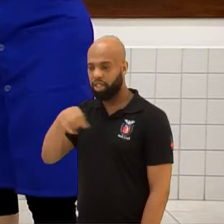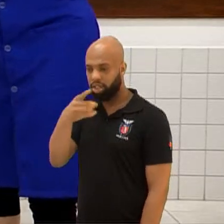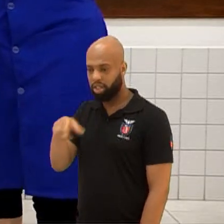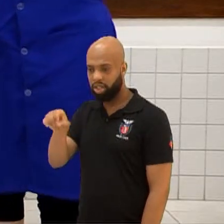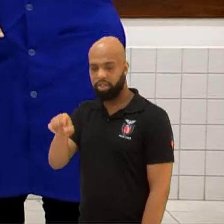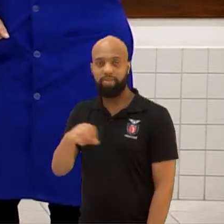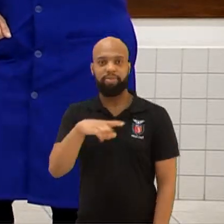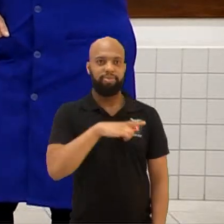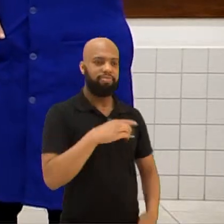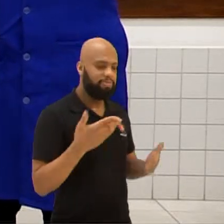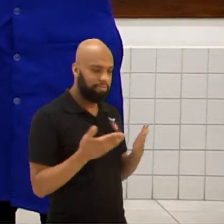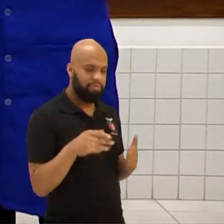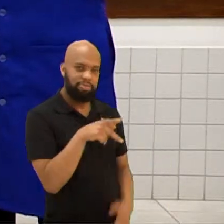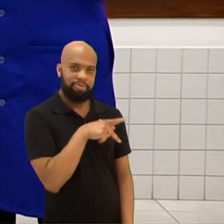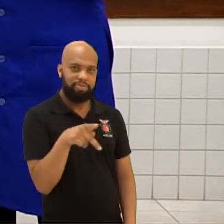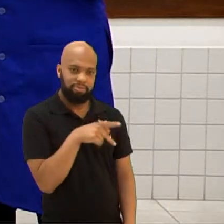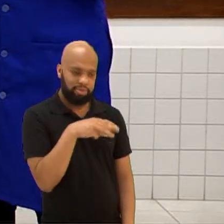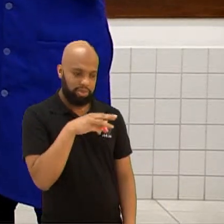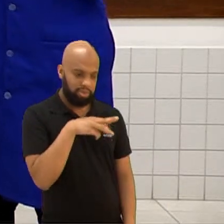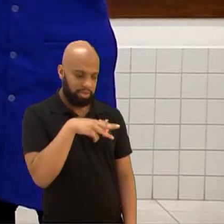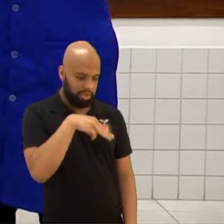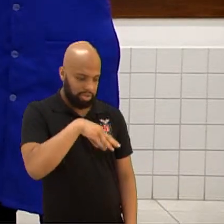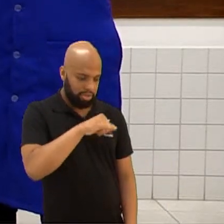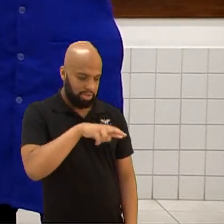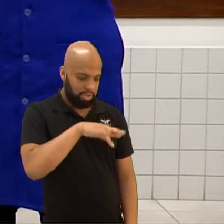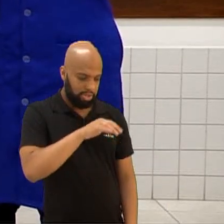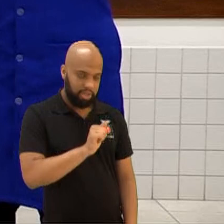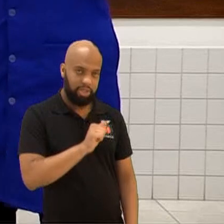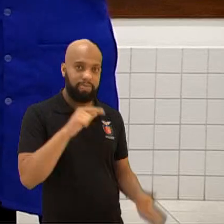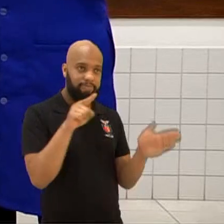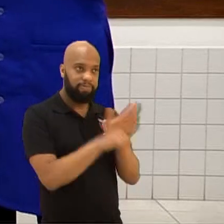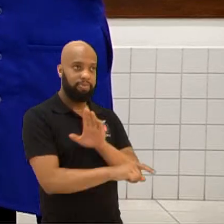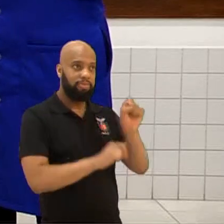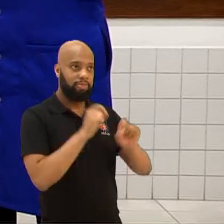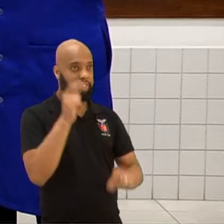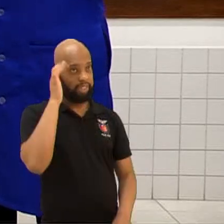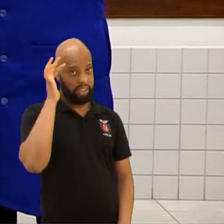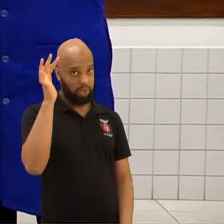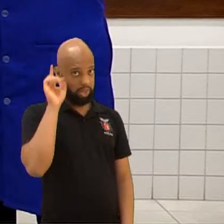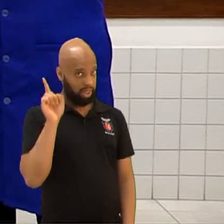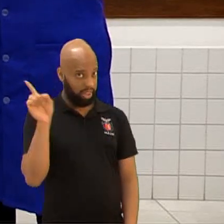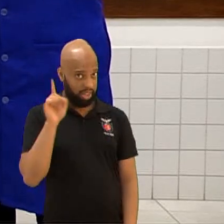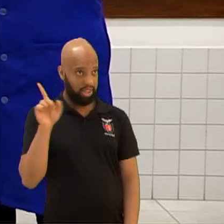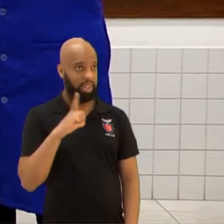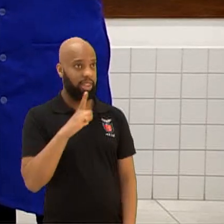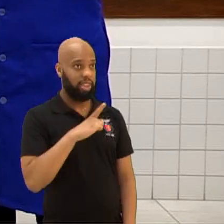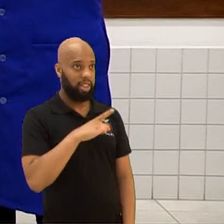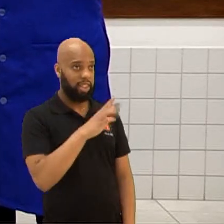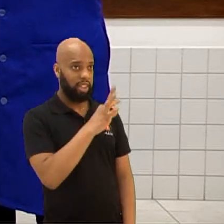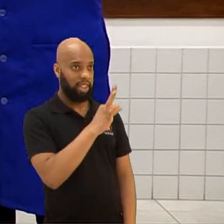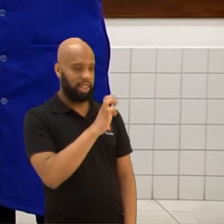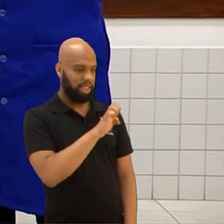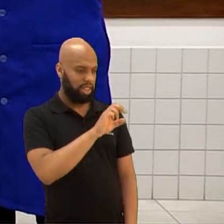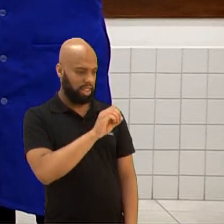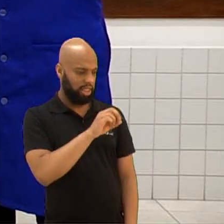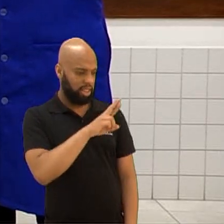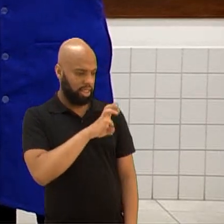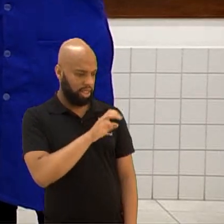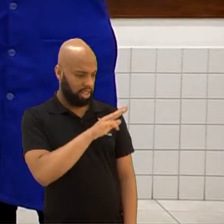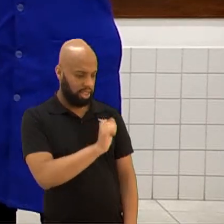Miriam Robassa, do Colégio Polivalente de Curitiba, pergunta se o Teorema de Tales pode cair no Enem. Olha